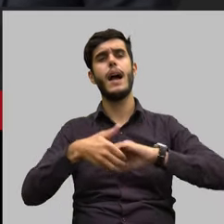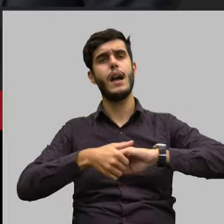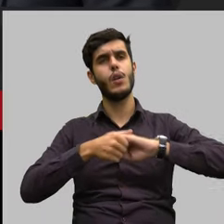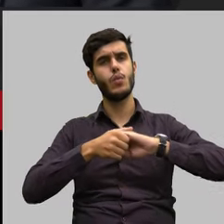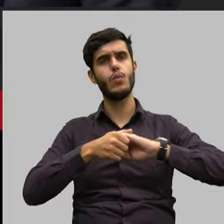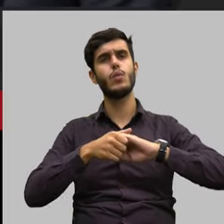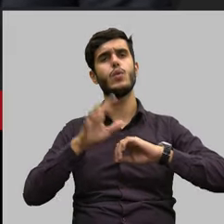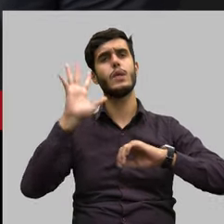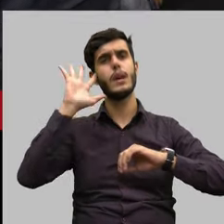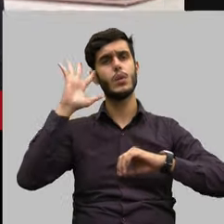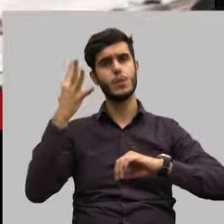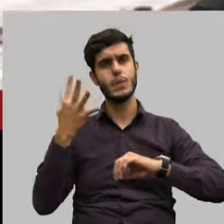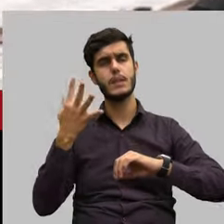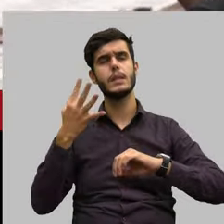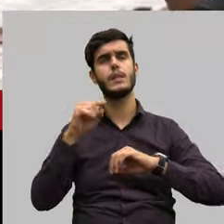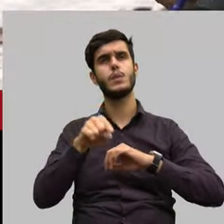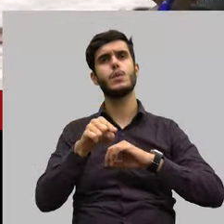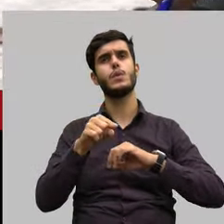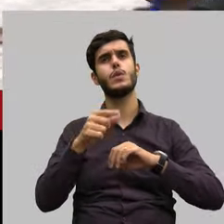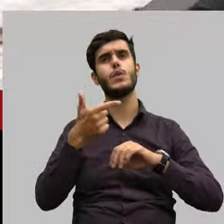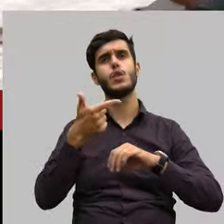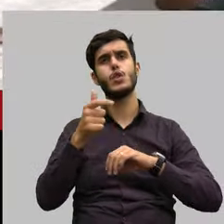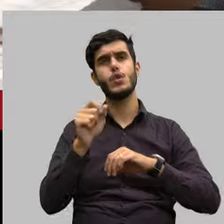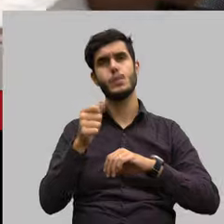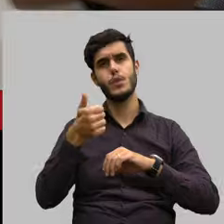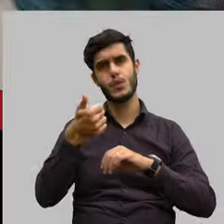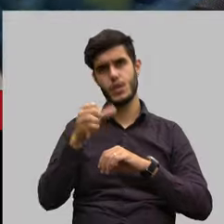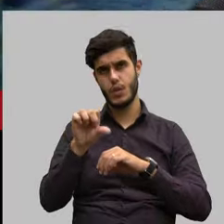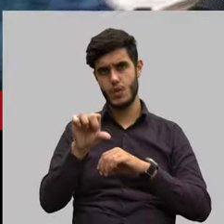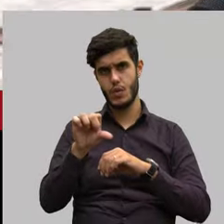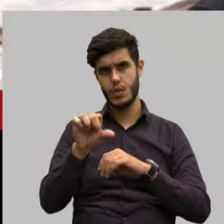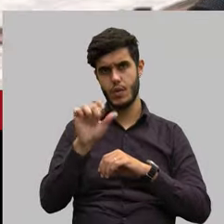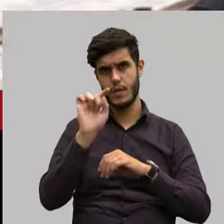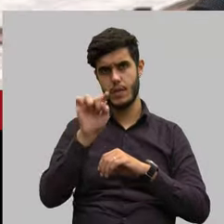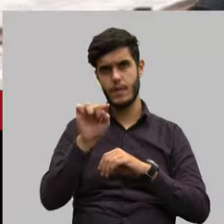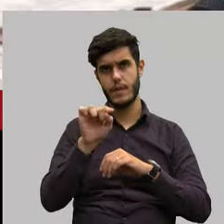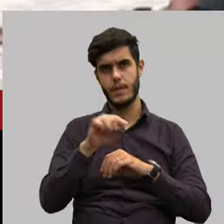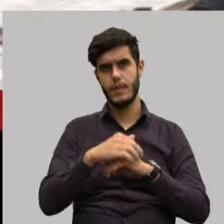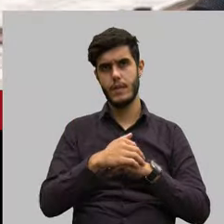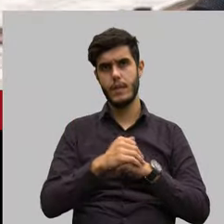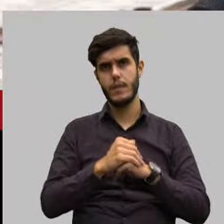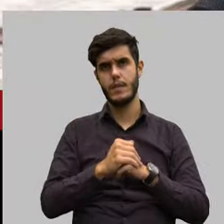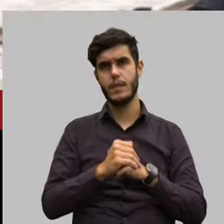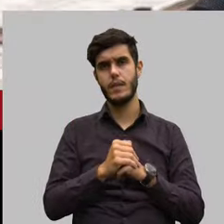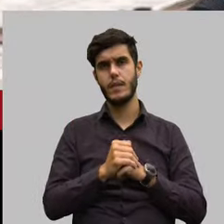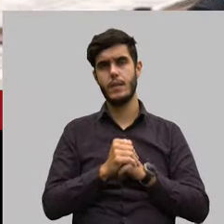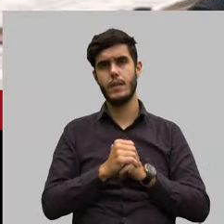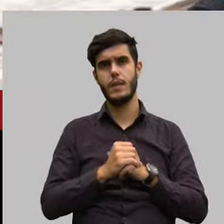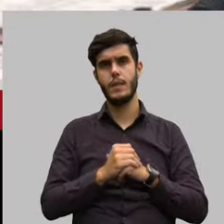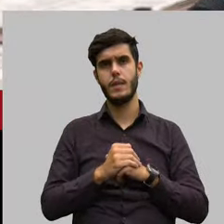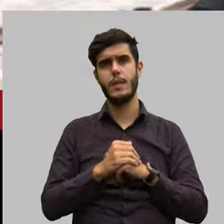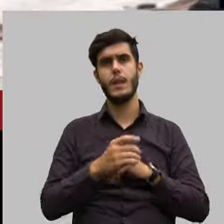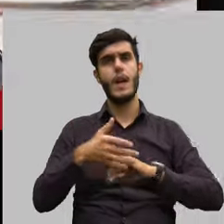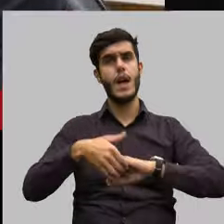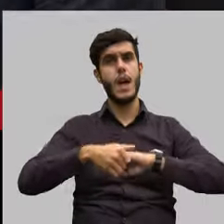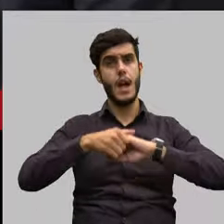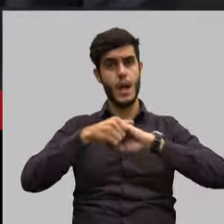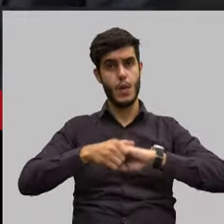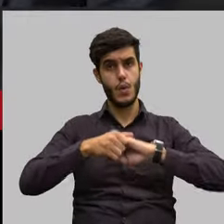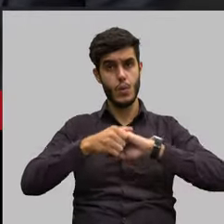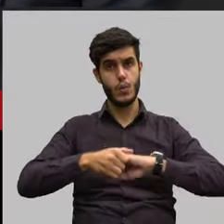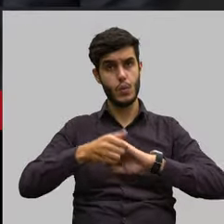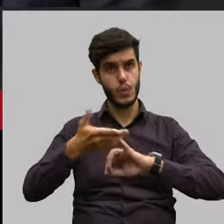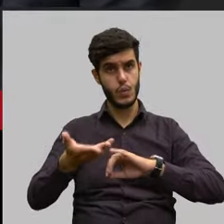principalmente em 2000 e 19 Ah foi acordos da a evolução desses